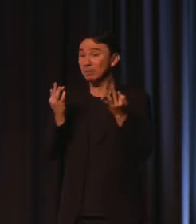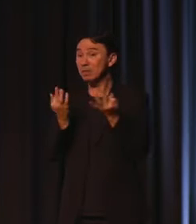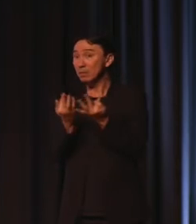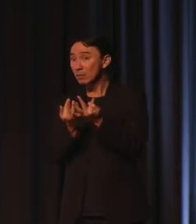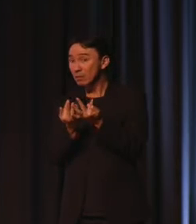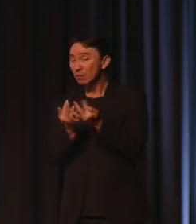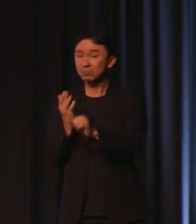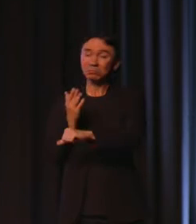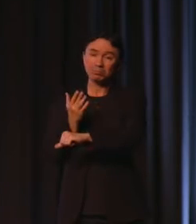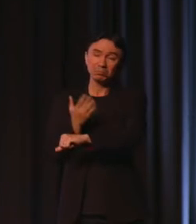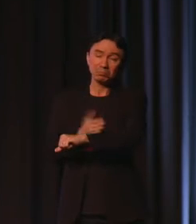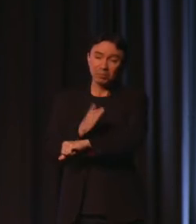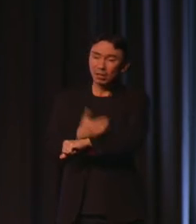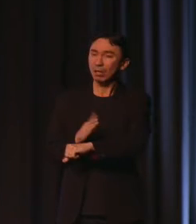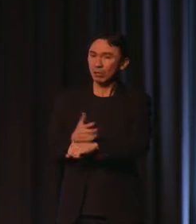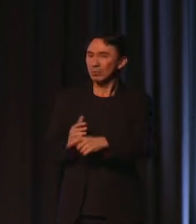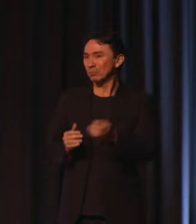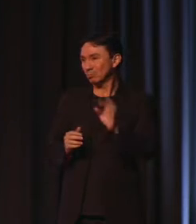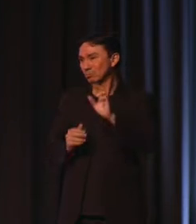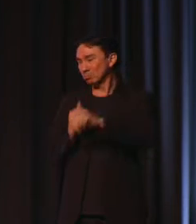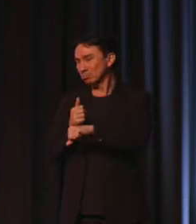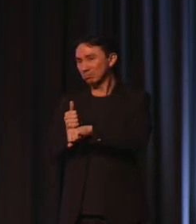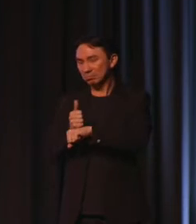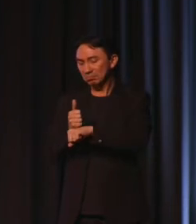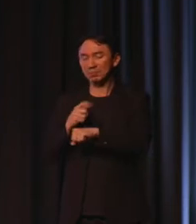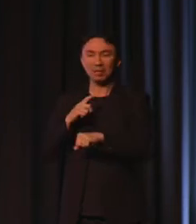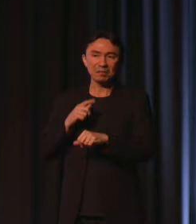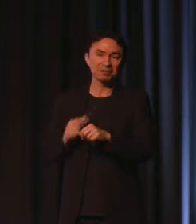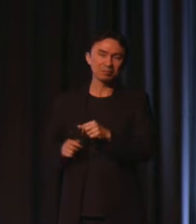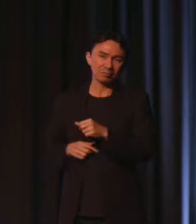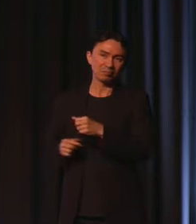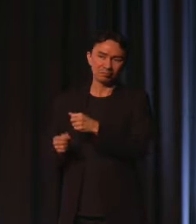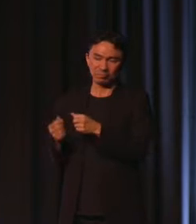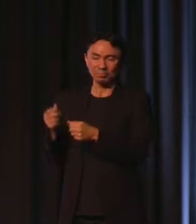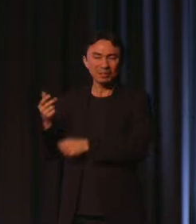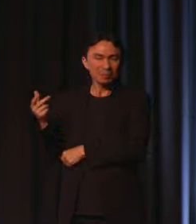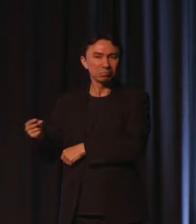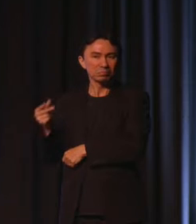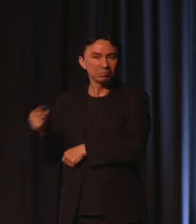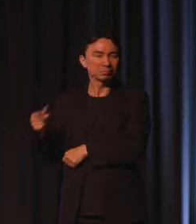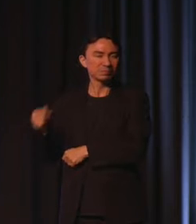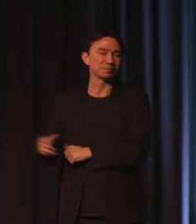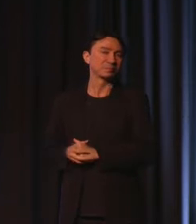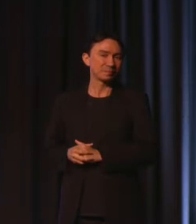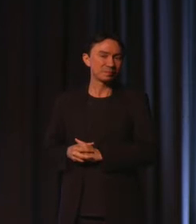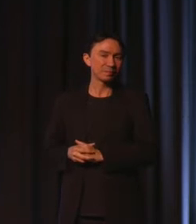tem a presença de alguém auxiliando ali nos dois polos. Né?